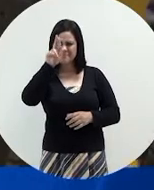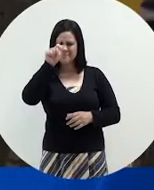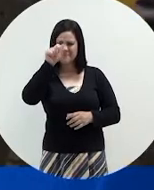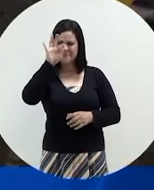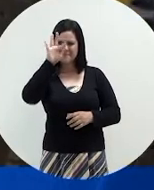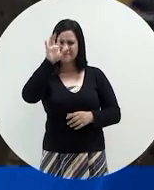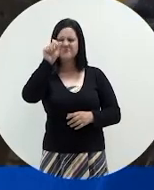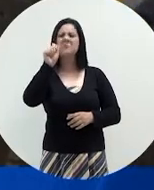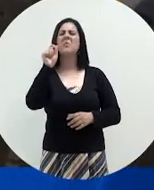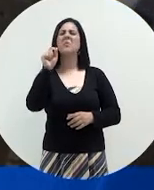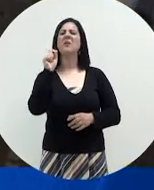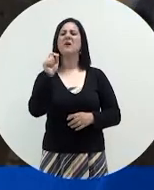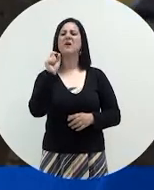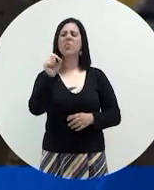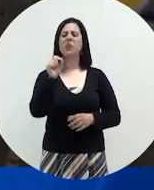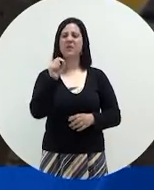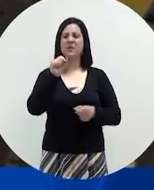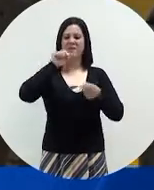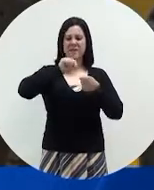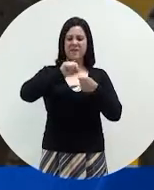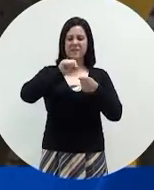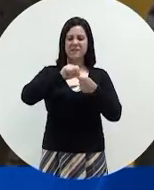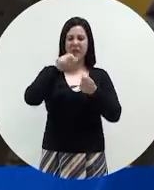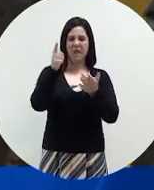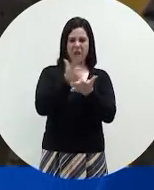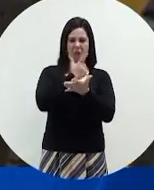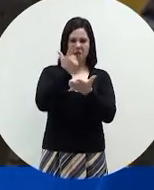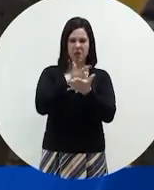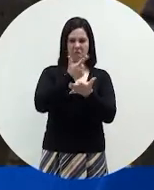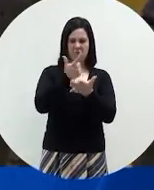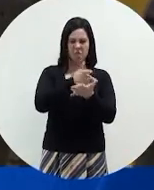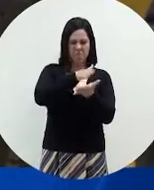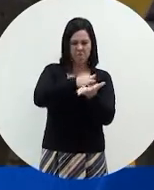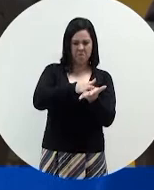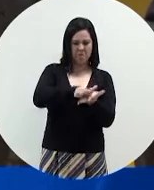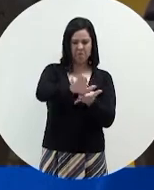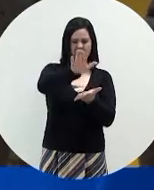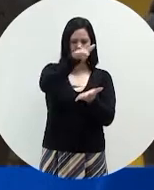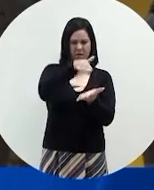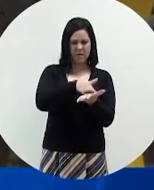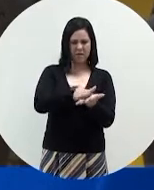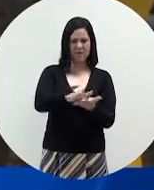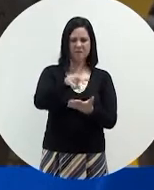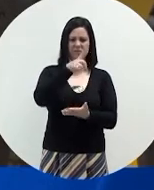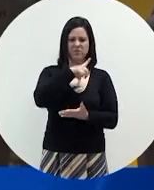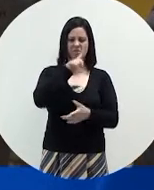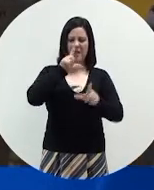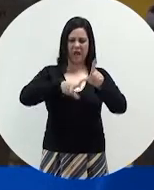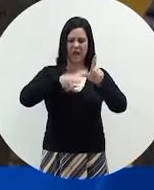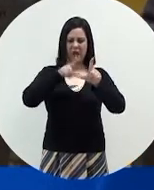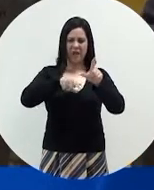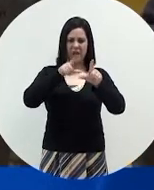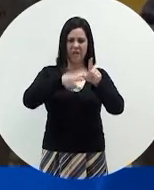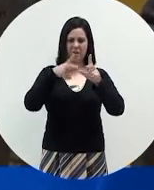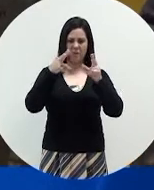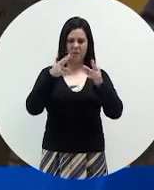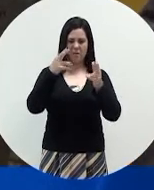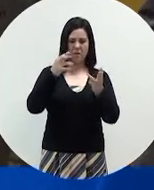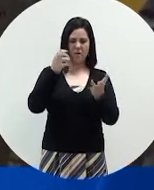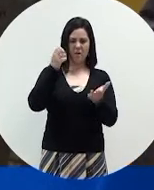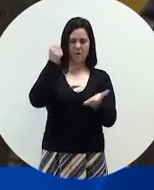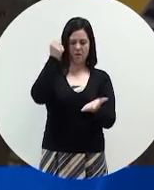Ou, como diziam os antigos, que numa tipografia, isso é do tempo da tipografia, né? Você nem lembra